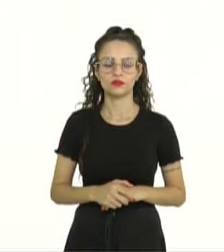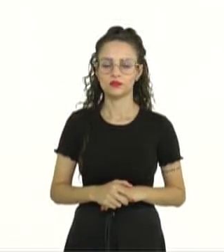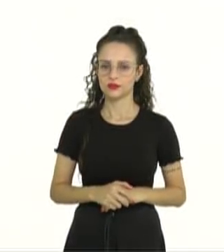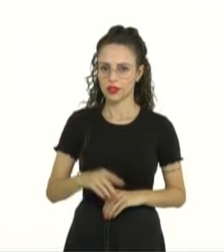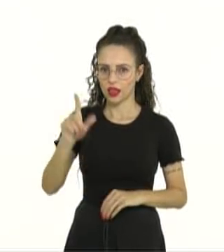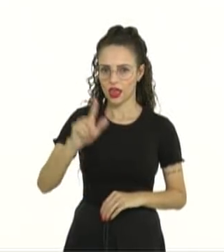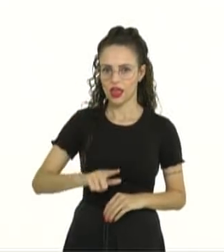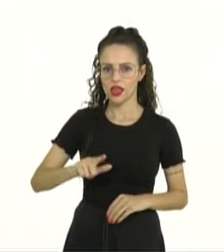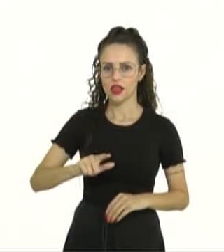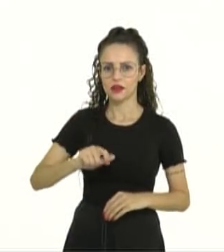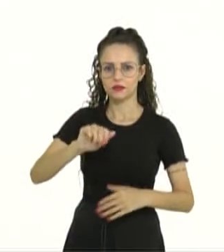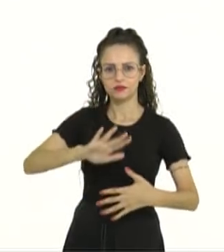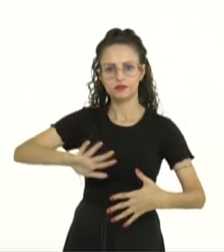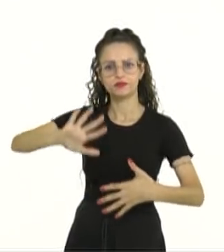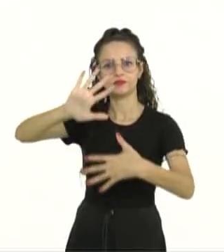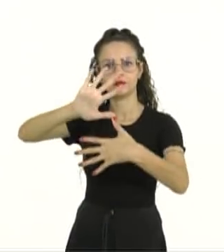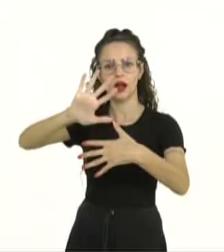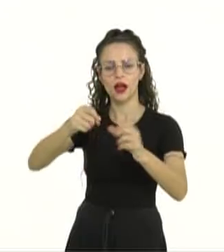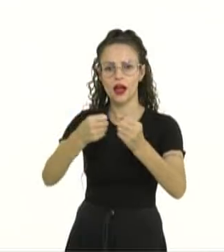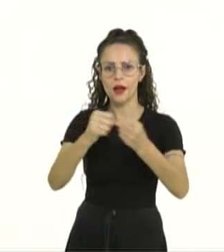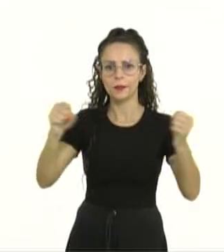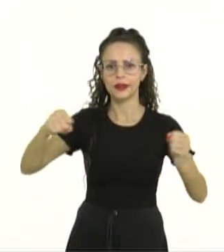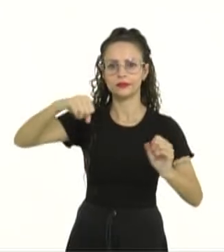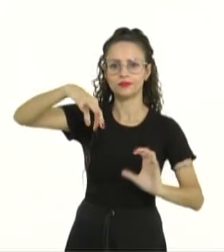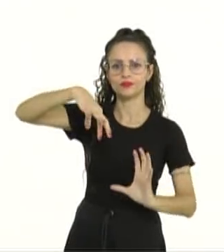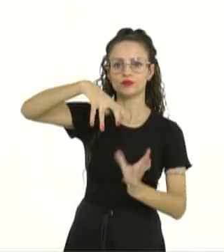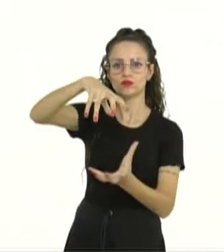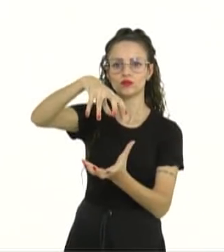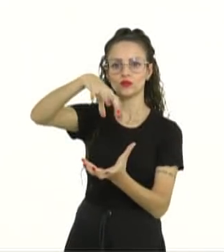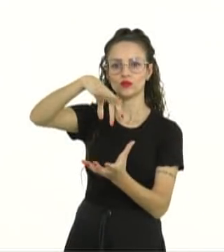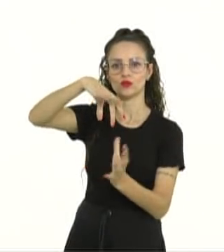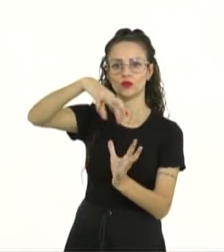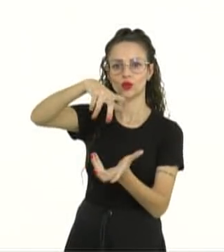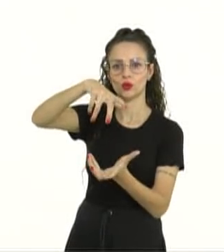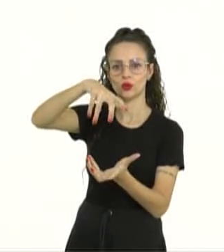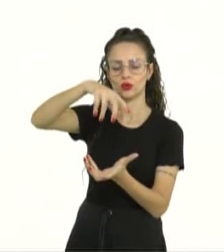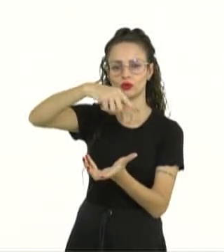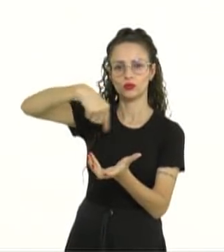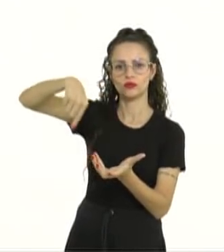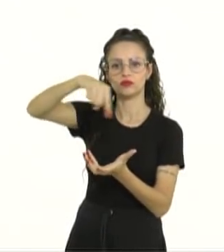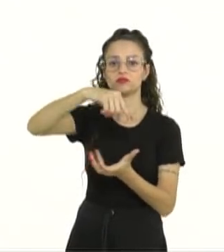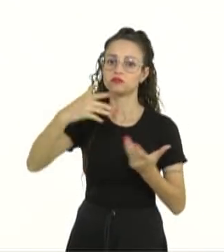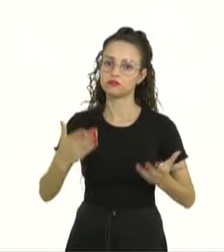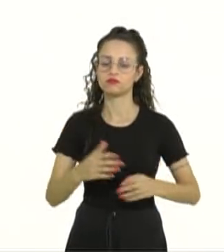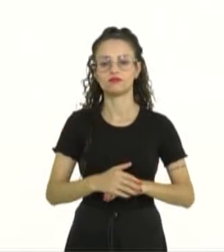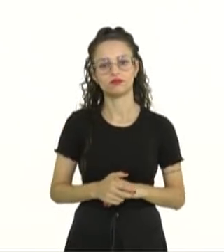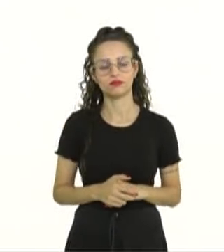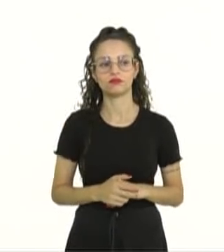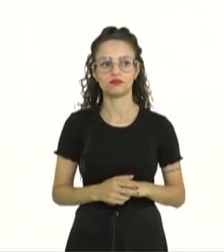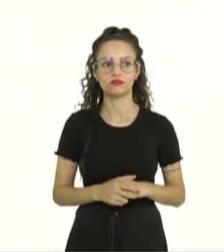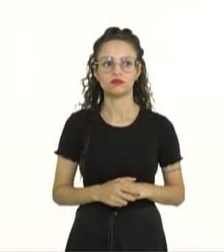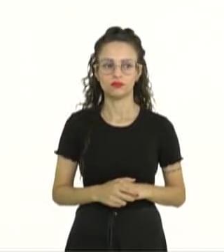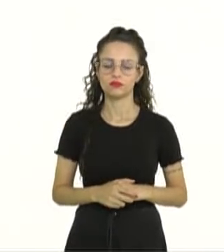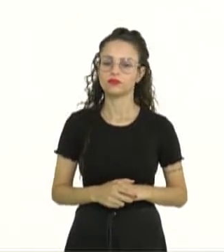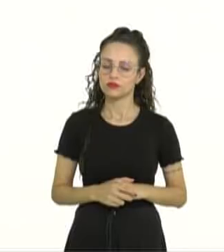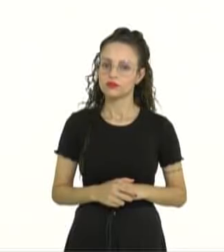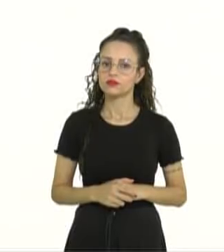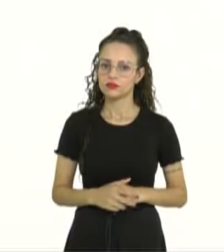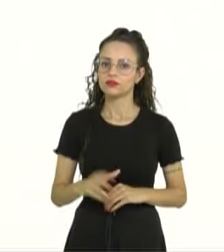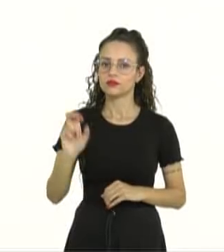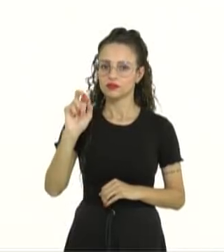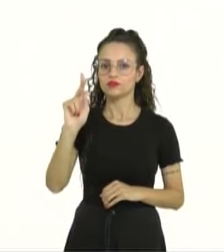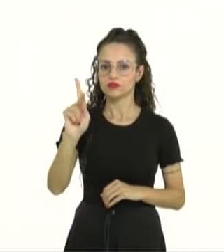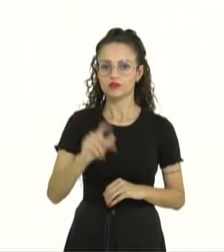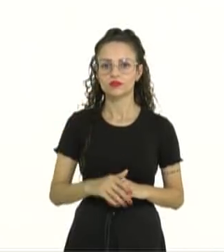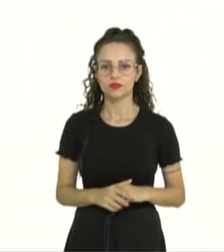mundi? O globo, né? Não um mapa, um globo. Ok. Bem observado. Eu adoro meus monólogos,